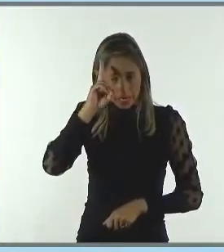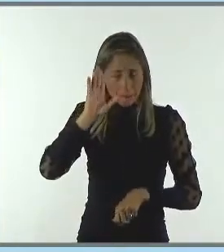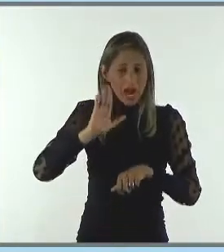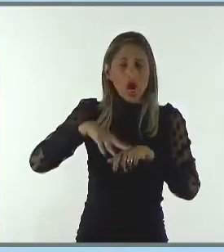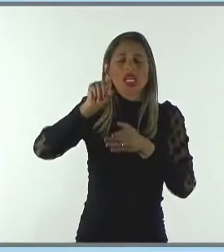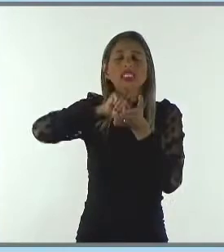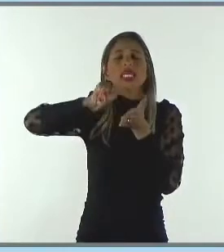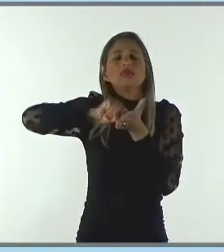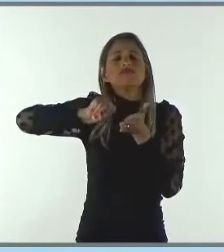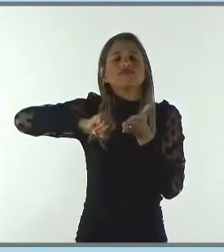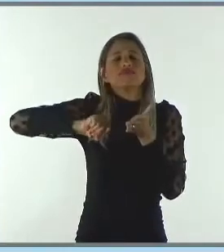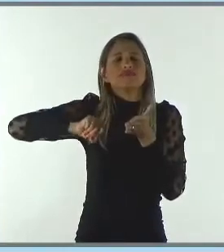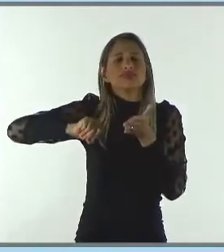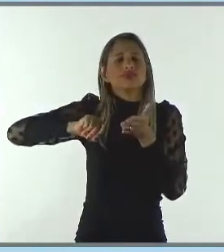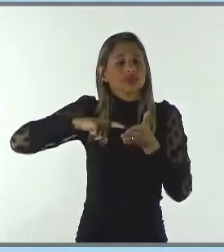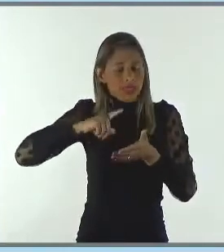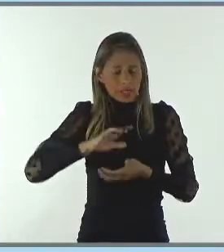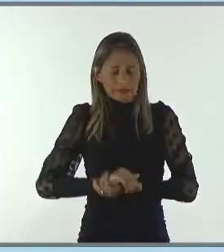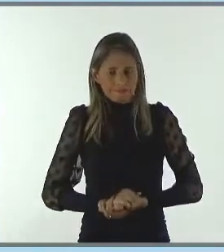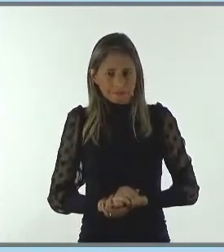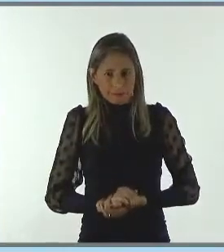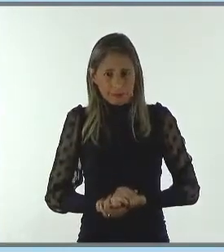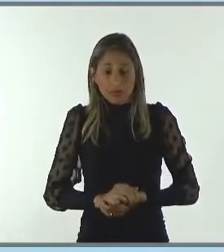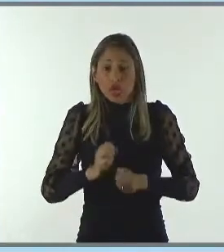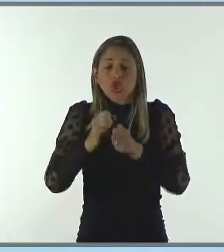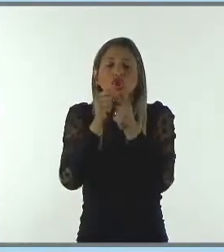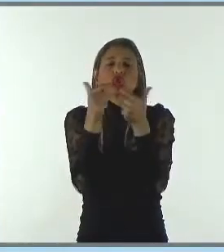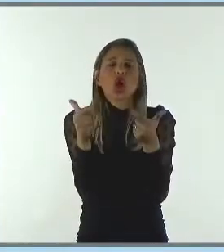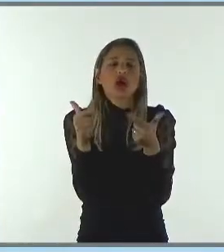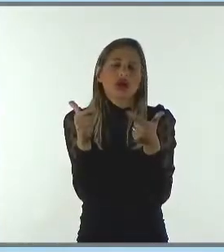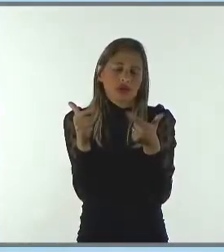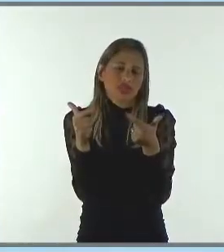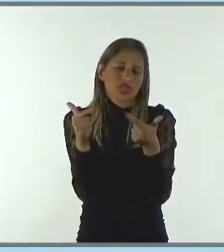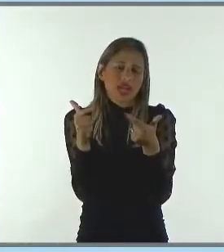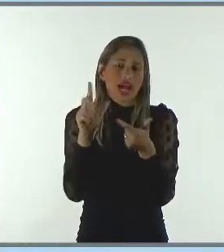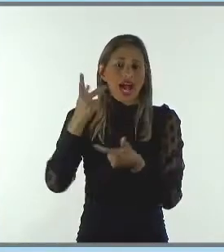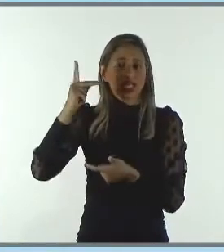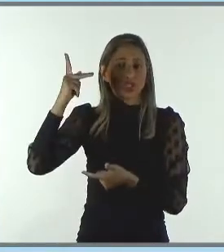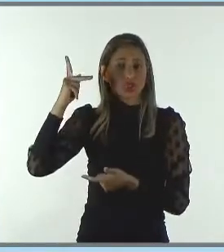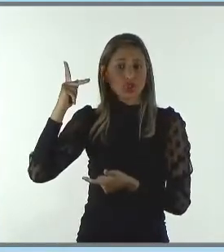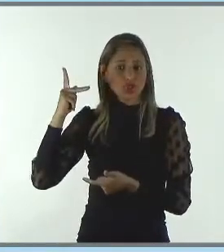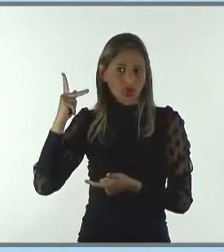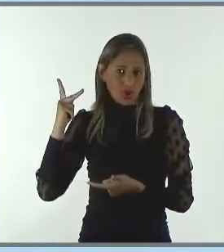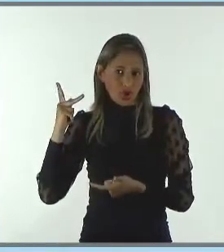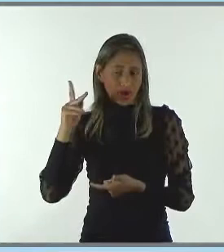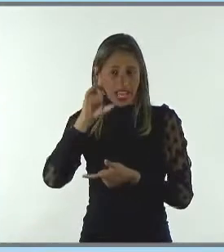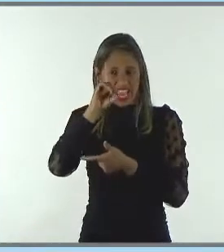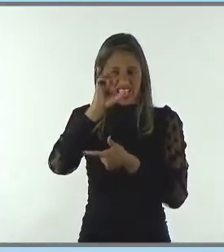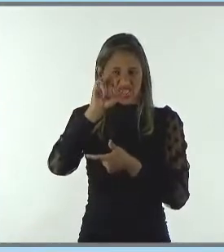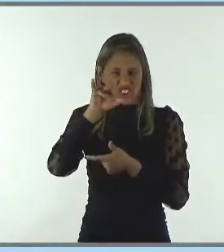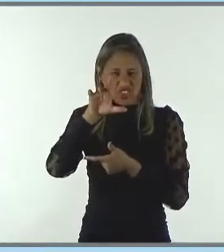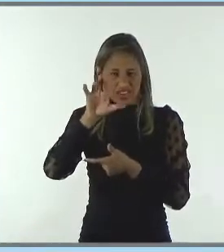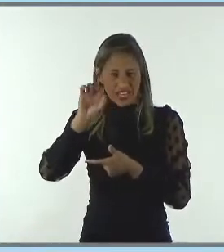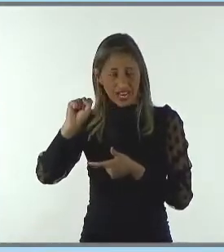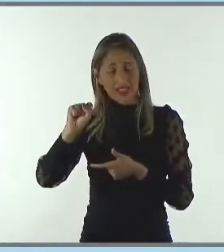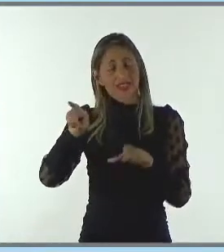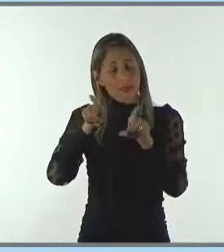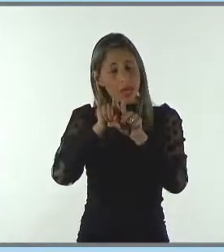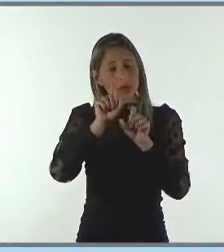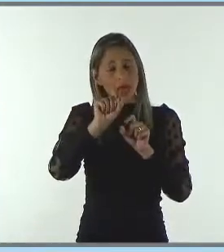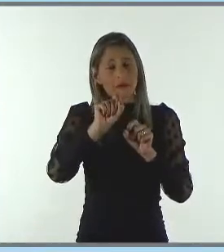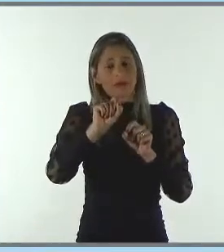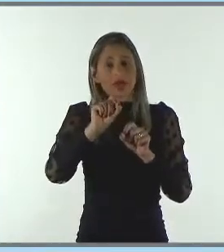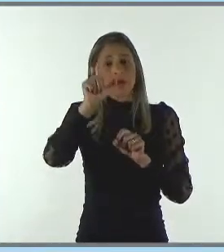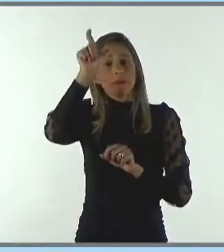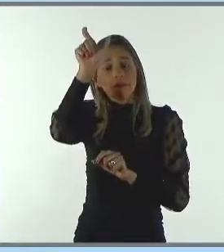editores. Nós temos, por sorte, inclusive, né, a história das grandes casas editoriais ligadas muitas vezes a